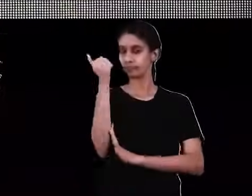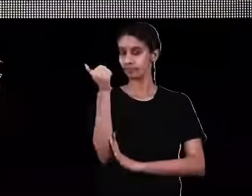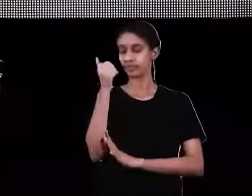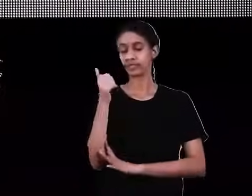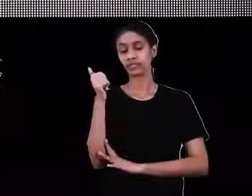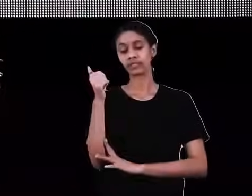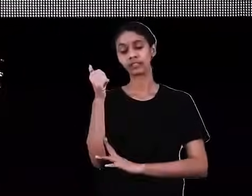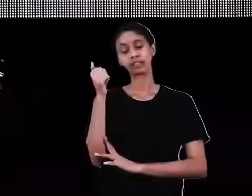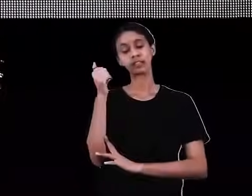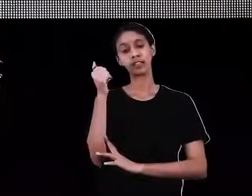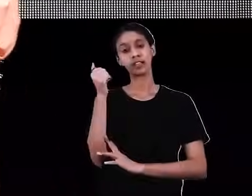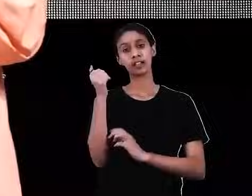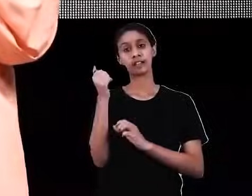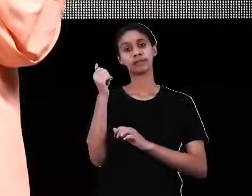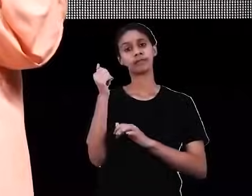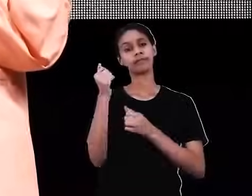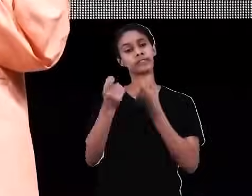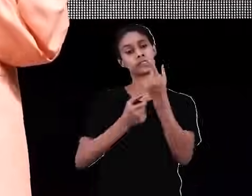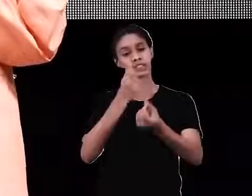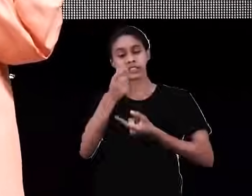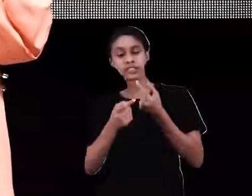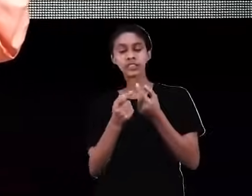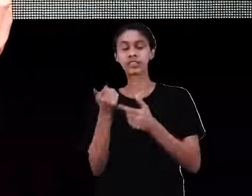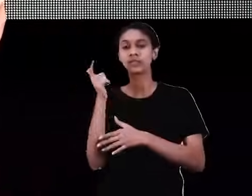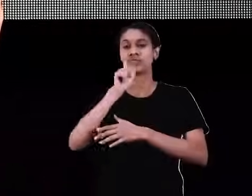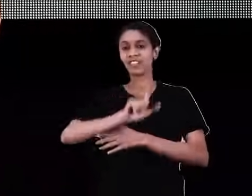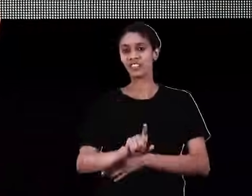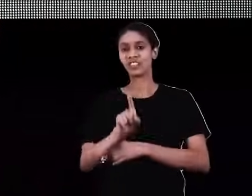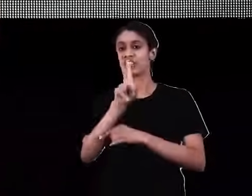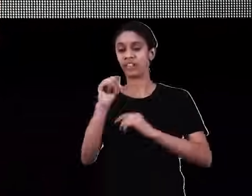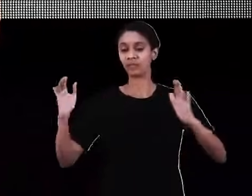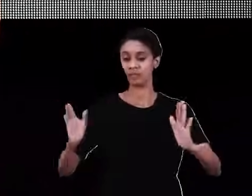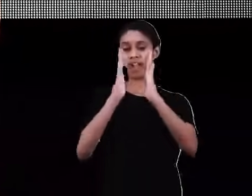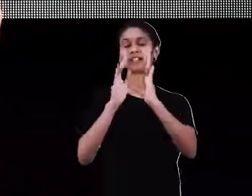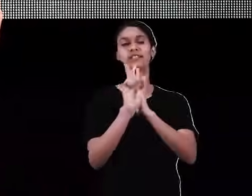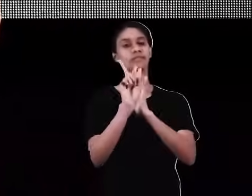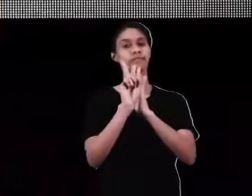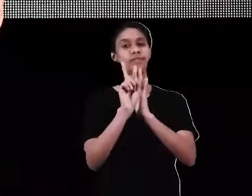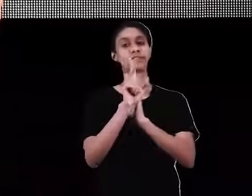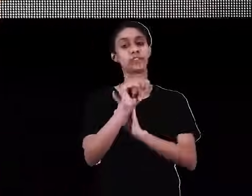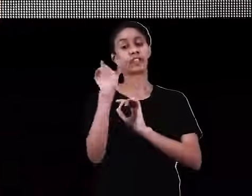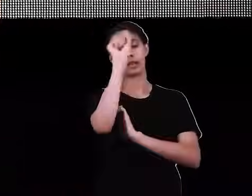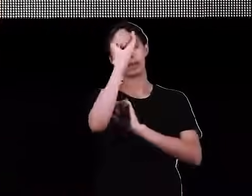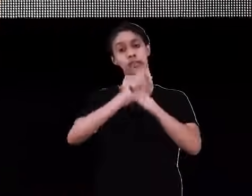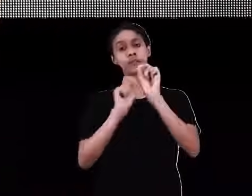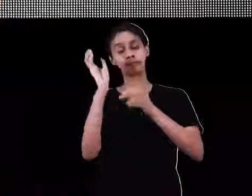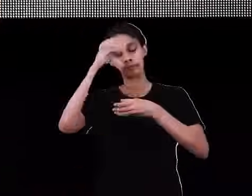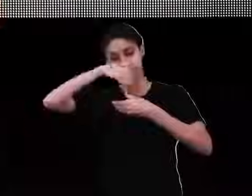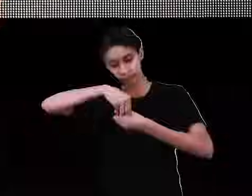Às vezes, para vencer uma guerra, você não vai bater de frente com um agressor. Você vai aprender a entrar na